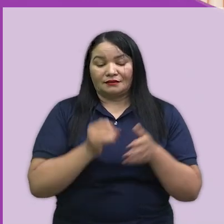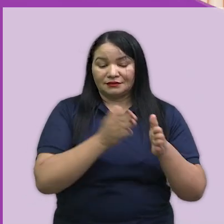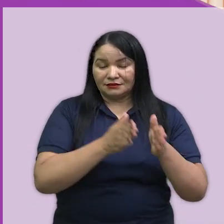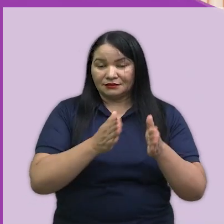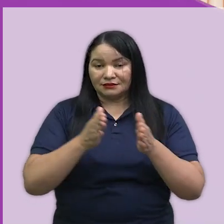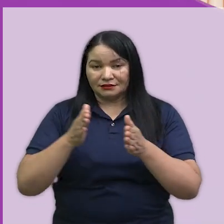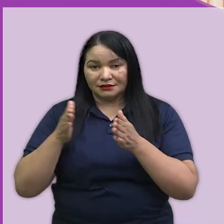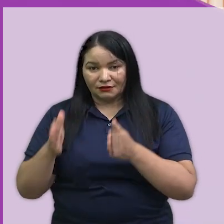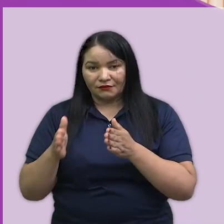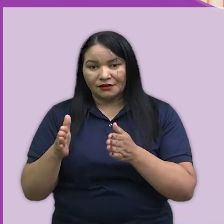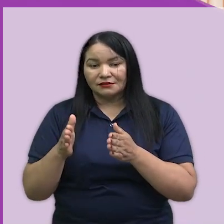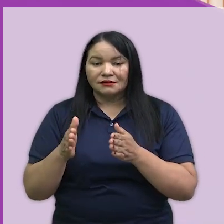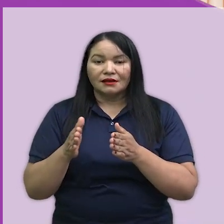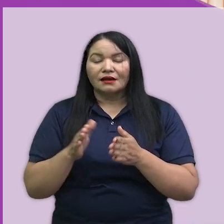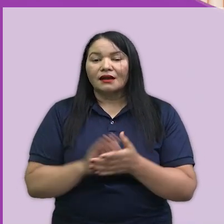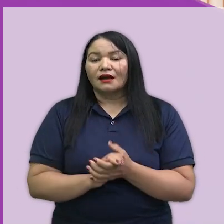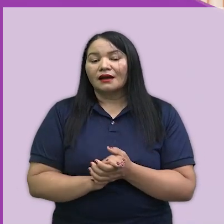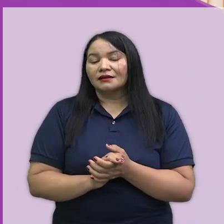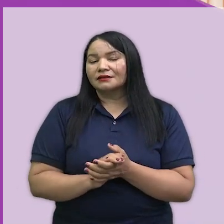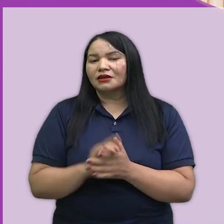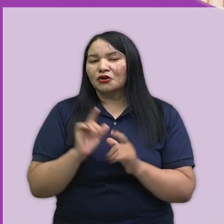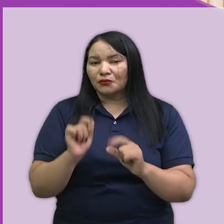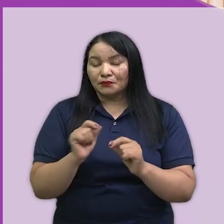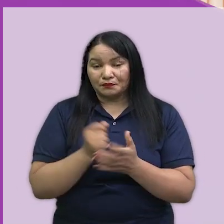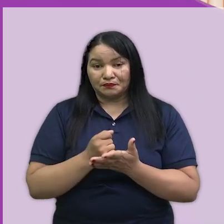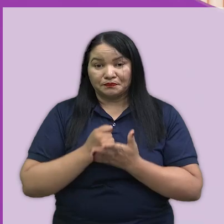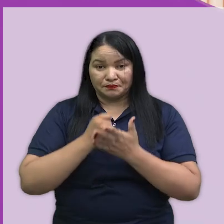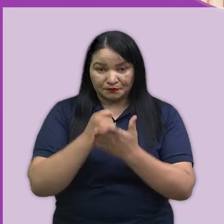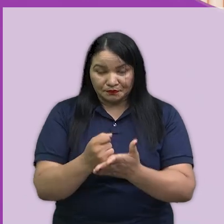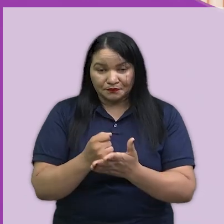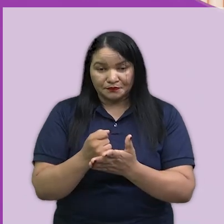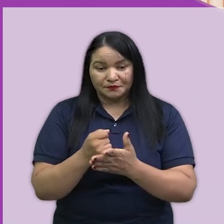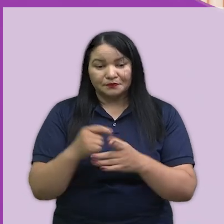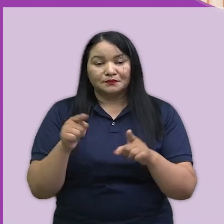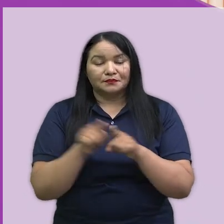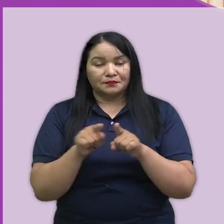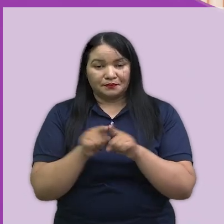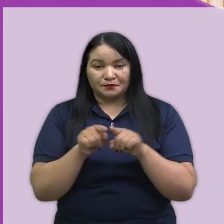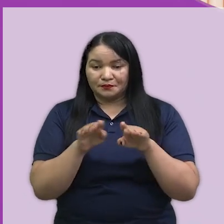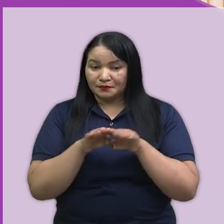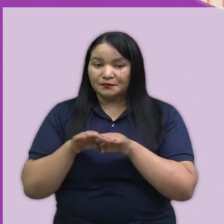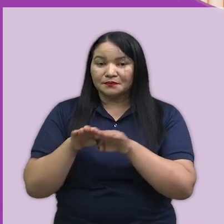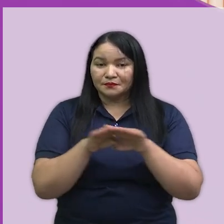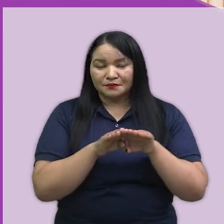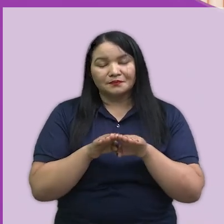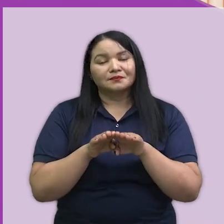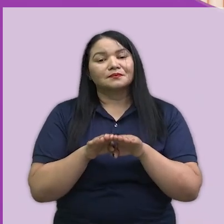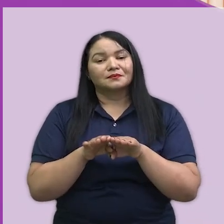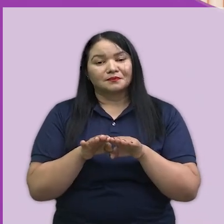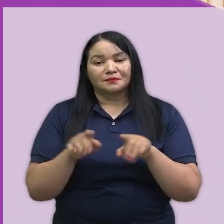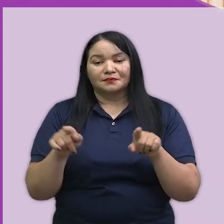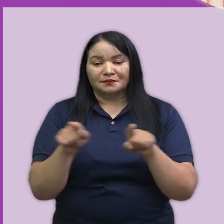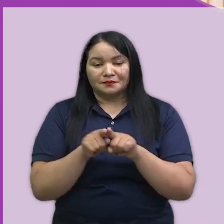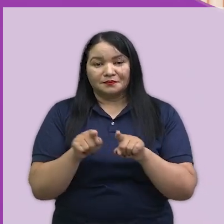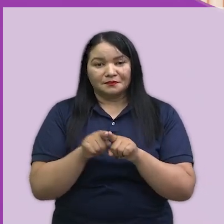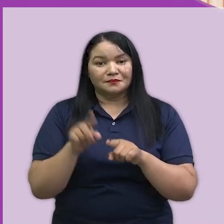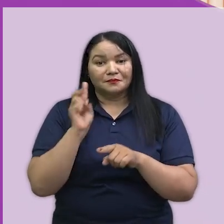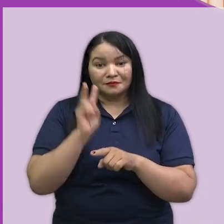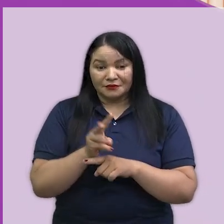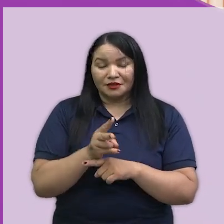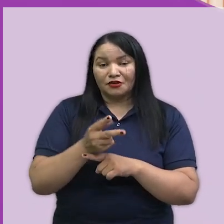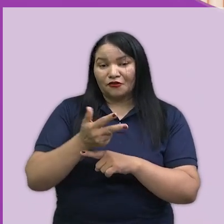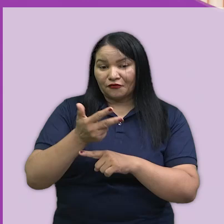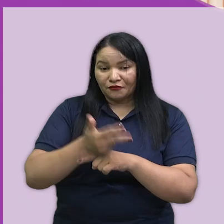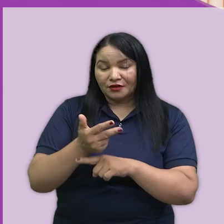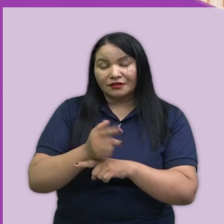de Fibonacci, ele ajuda nessa simetria também, tá? Foi isso que nós vimos aí nesse vídeo. Depois, se